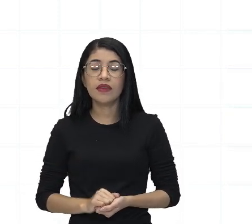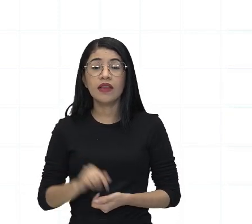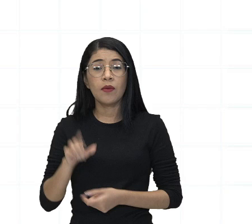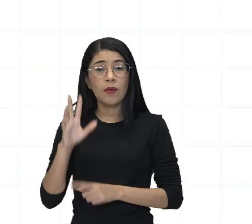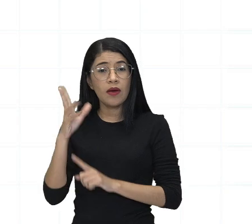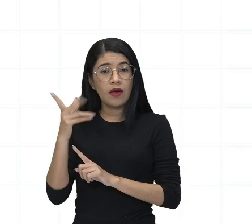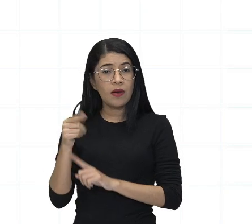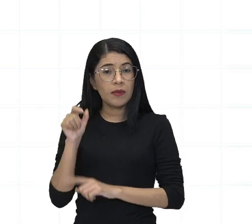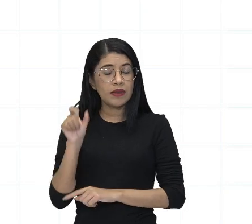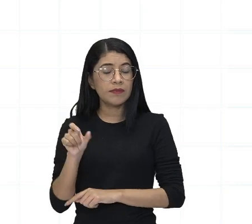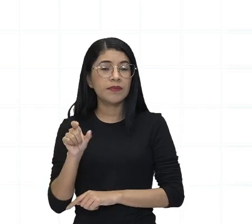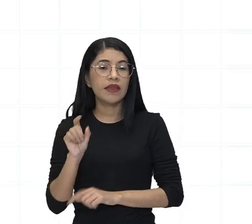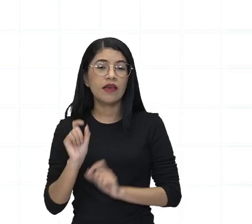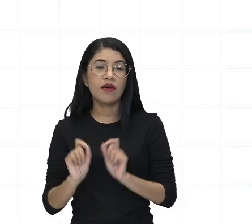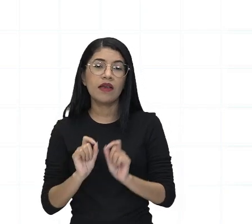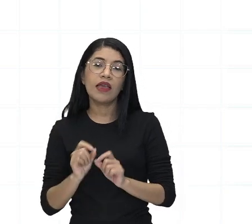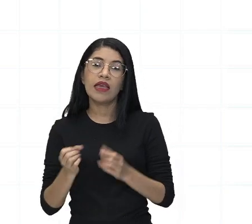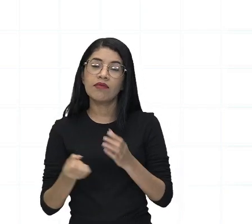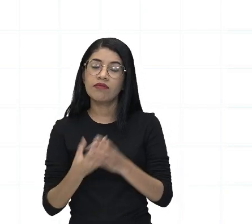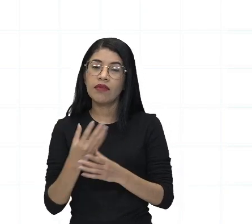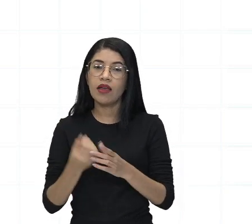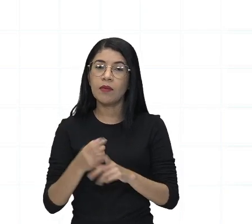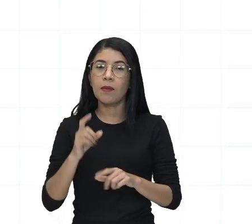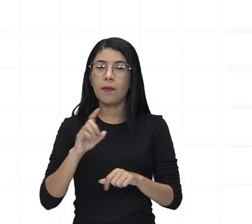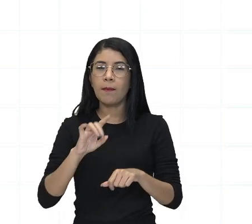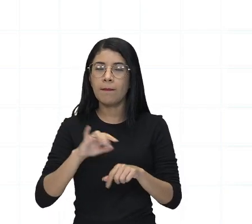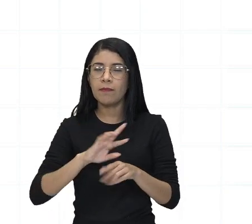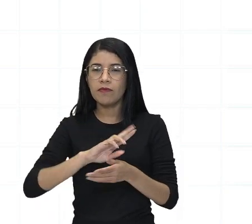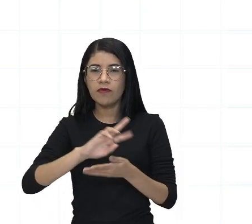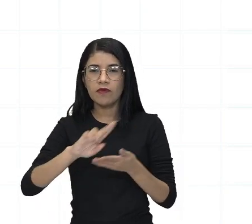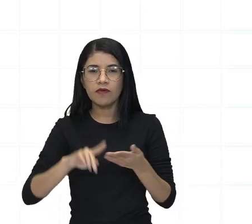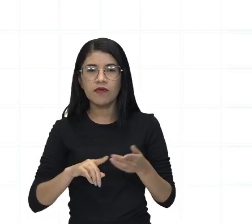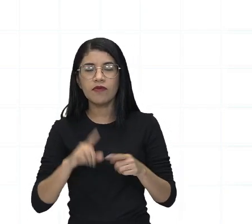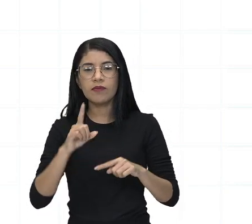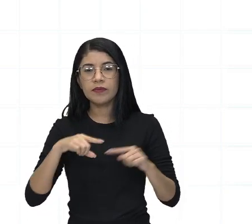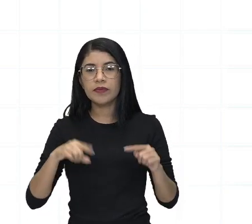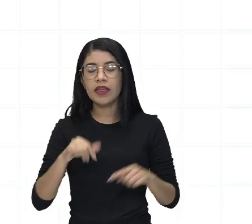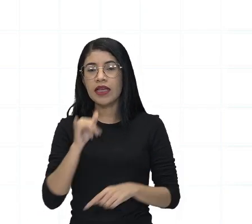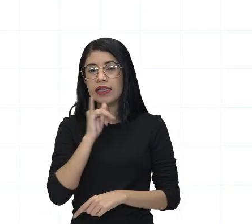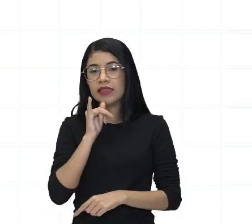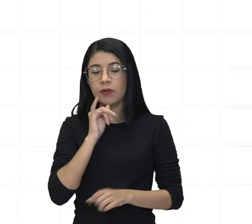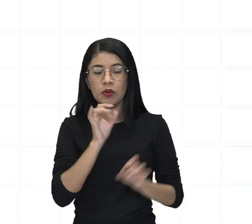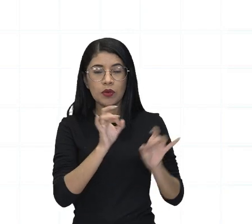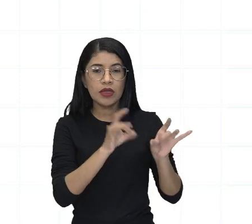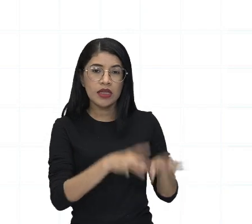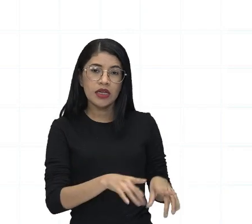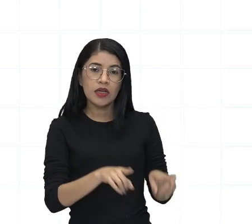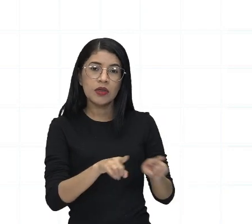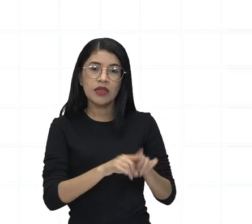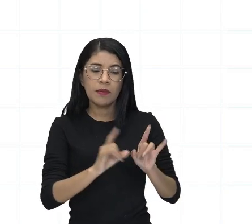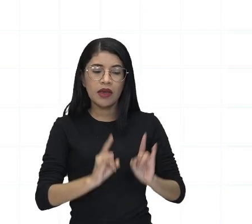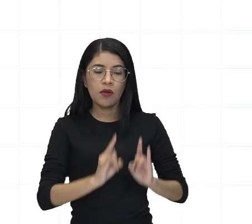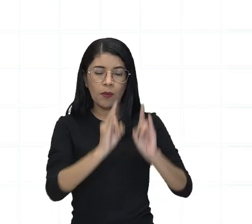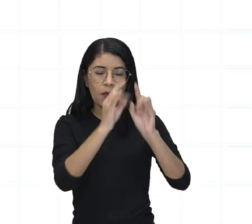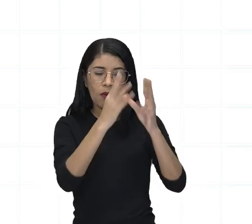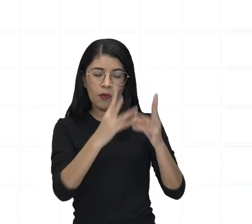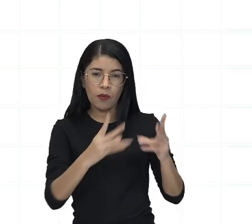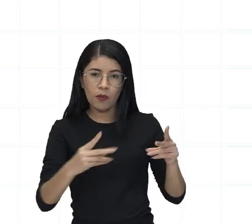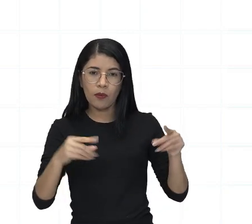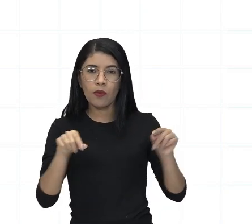plástico são feitas de materiais inusitados, como lixo, restos de demolição e componentes como